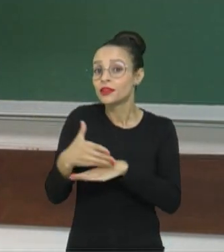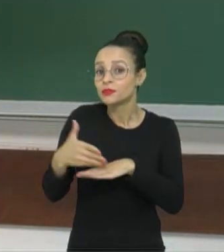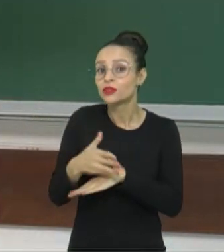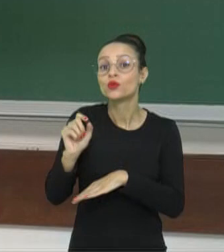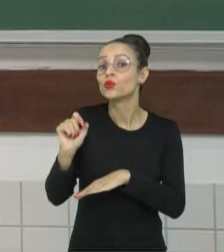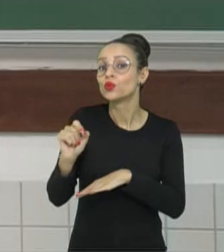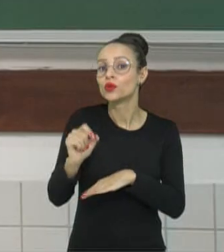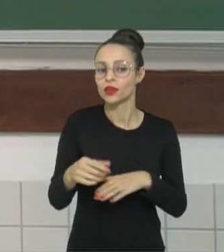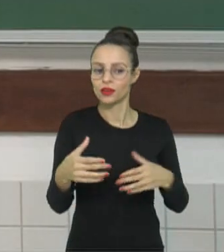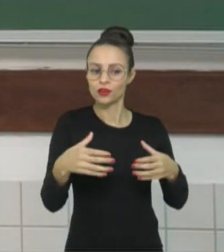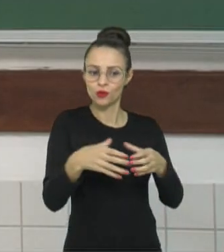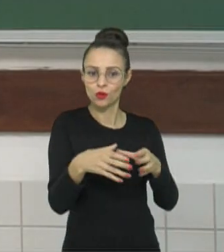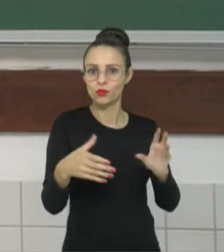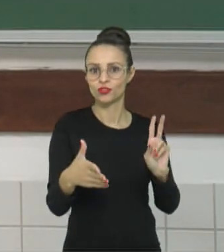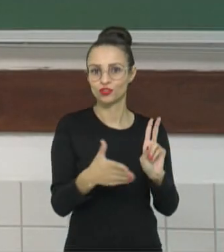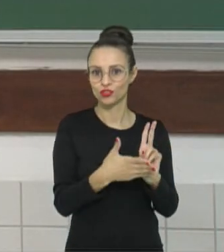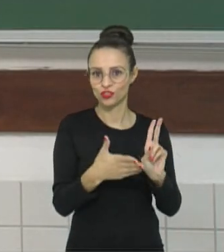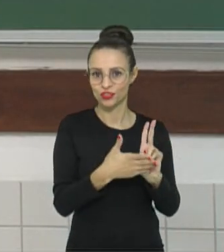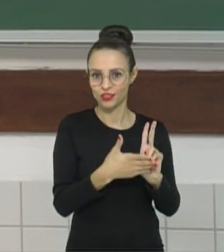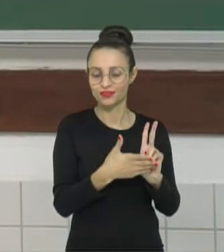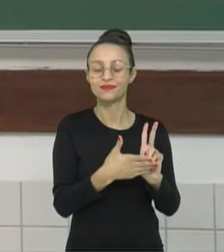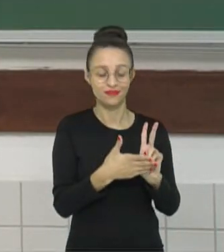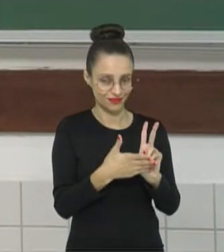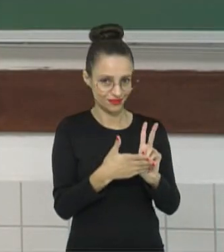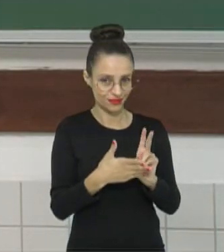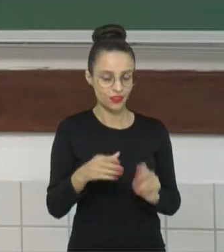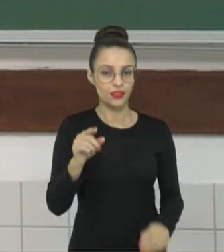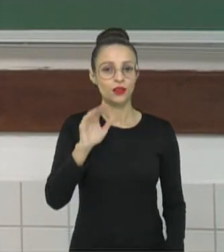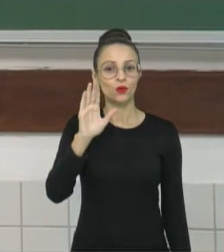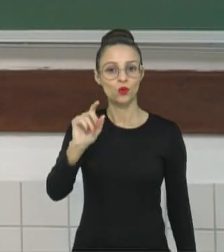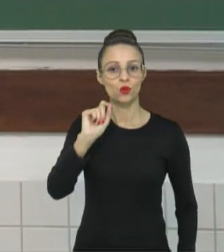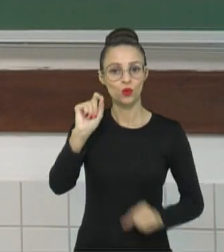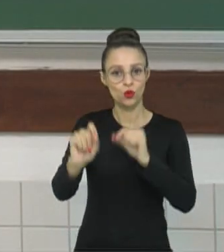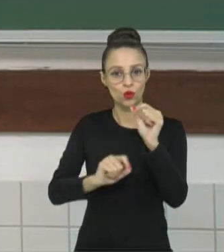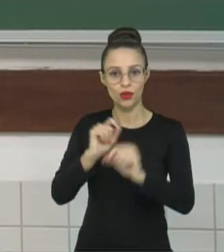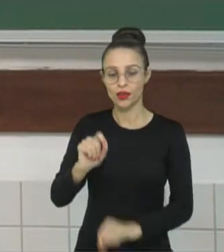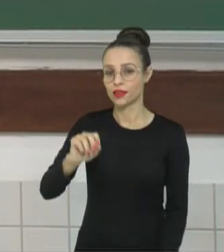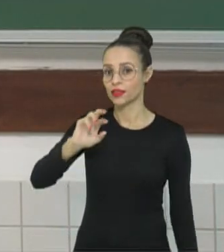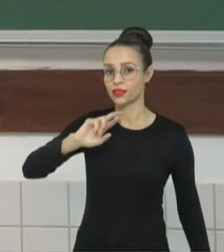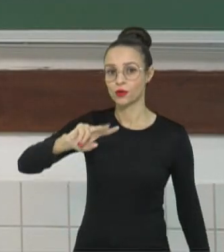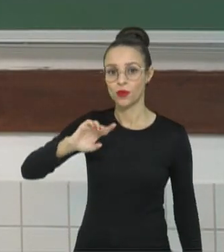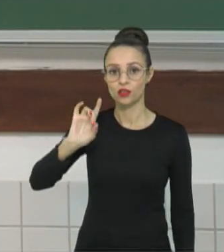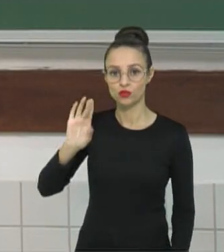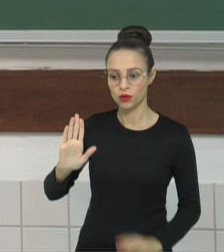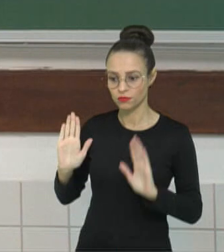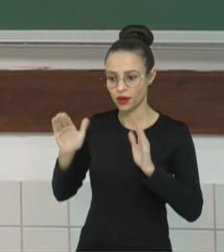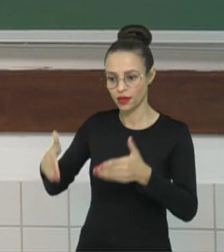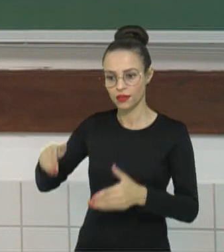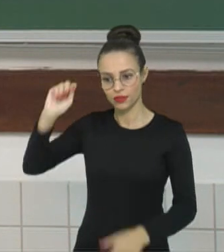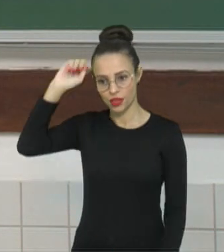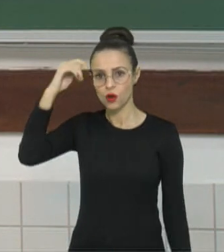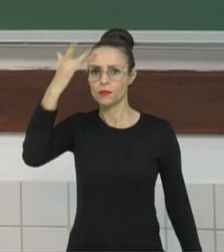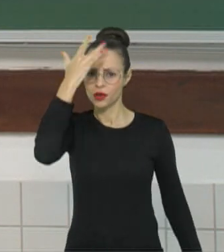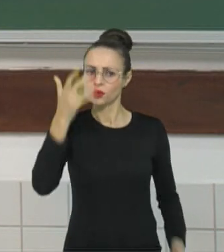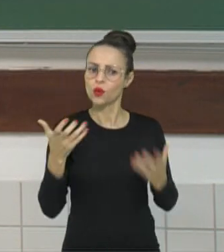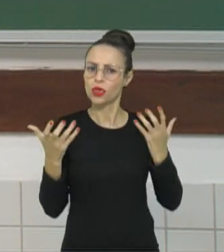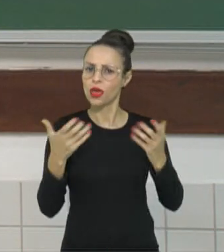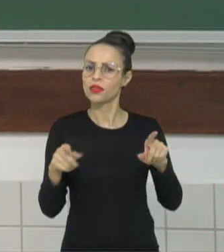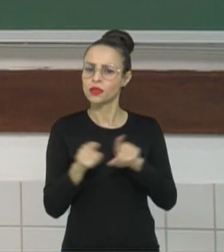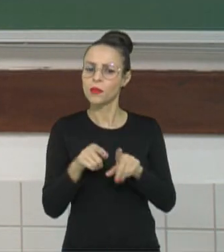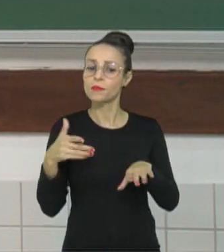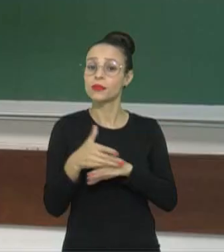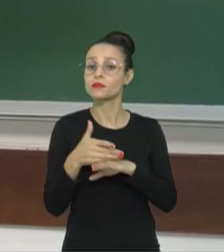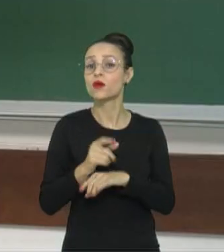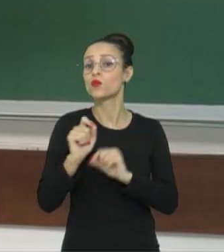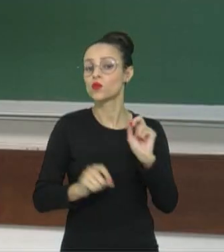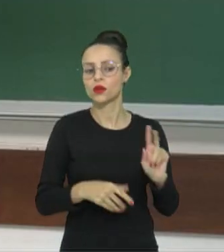de indígenas. Então, já sai somente para os negros e essa pessoa já quer também participação